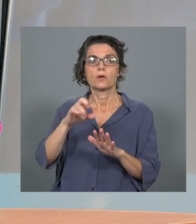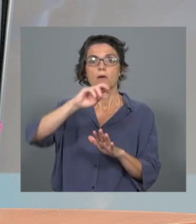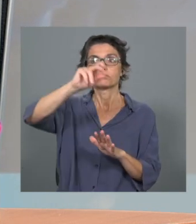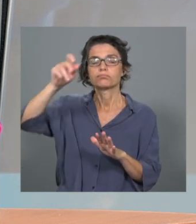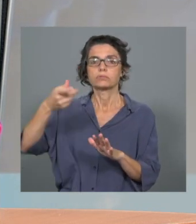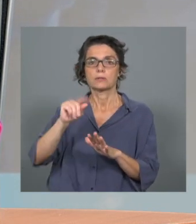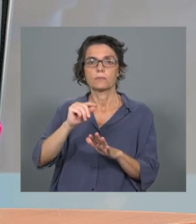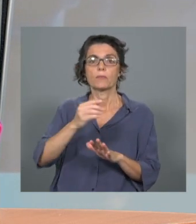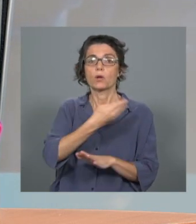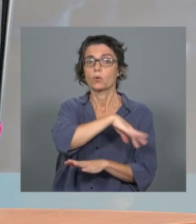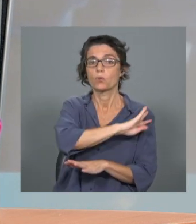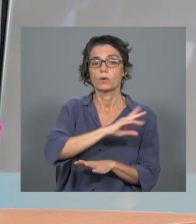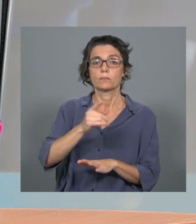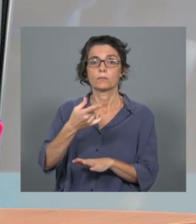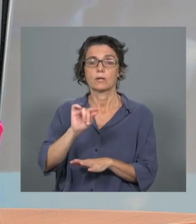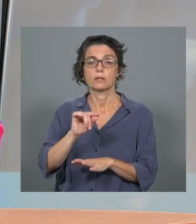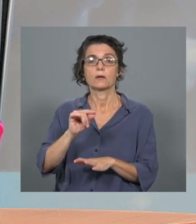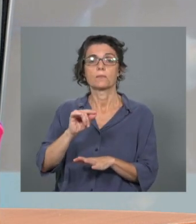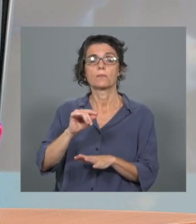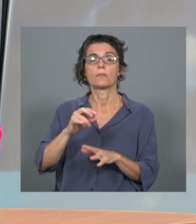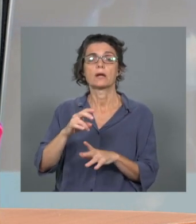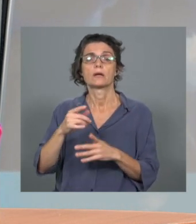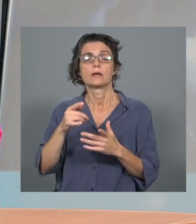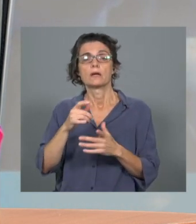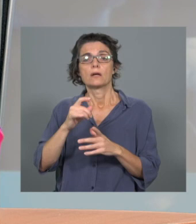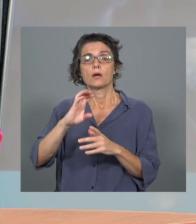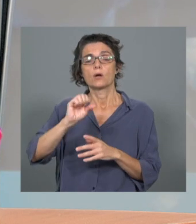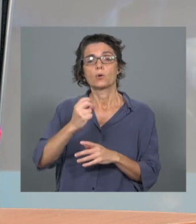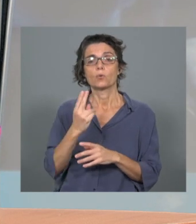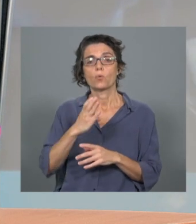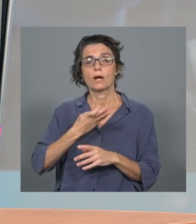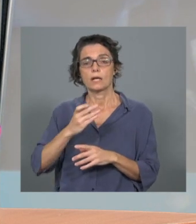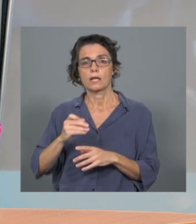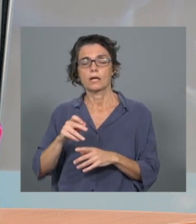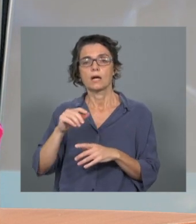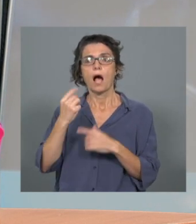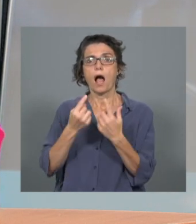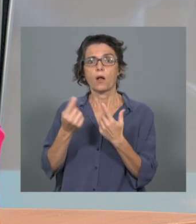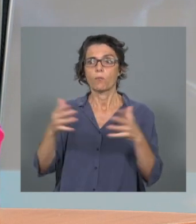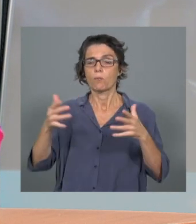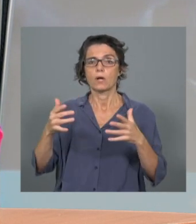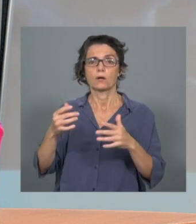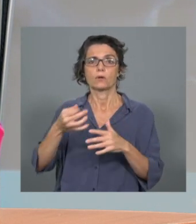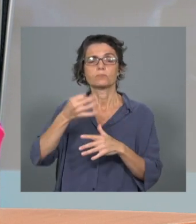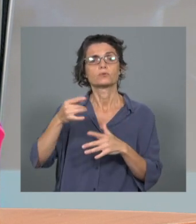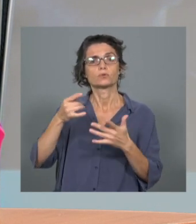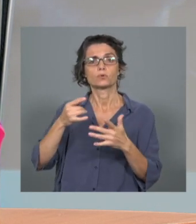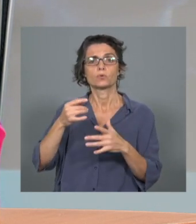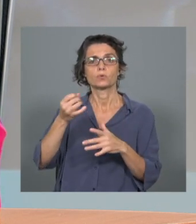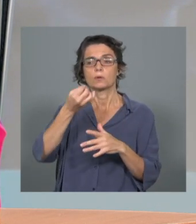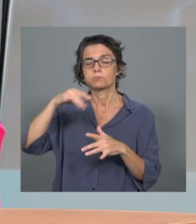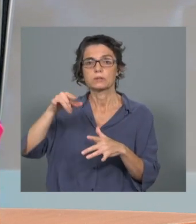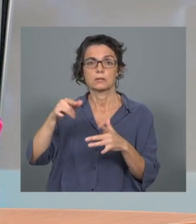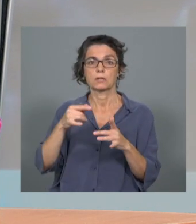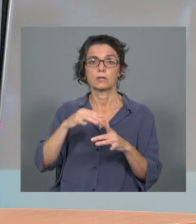Coimbra e Guarda. Houve perdas de maiorias absolutas, como foi o caso de Sintra e